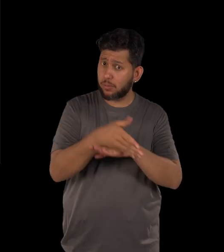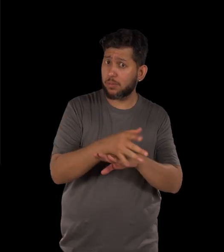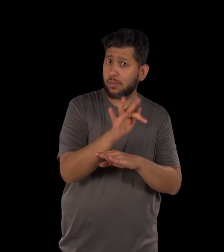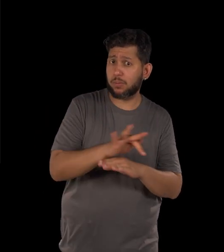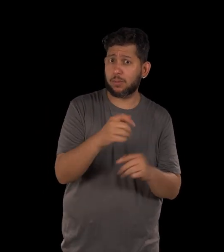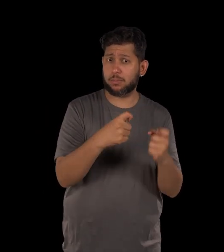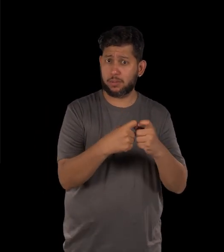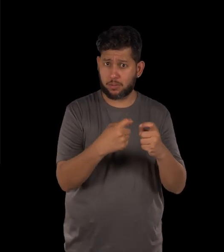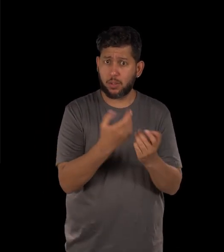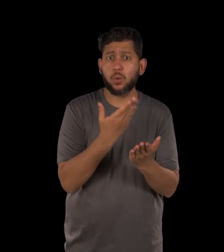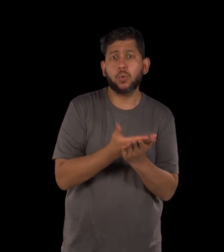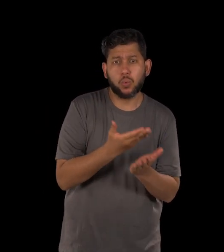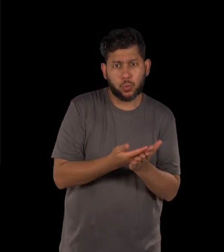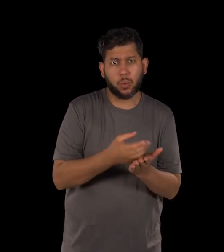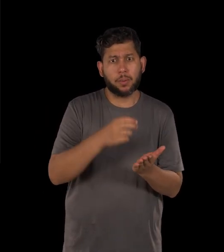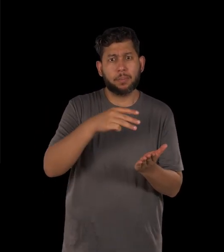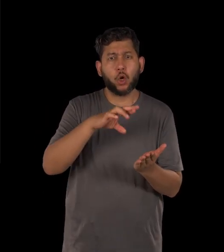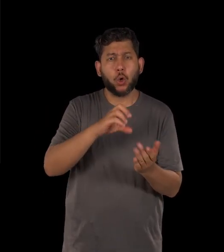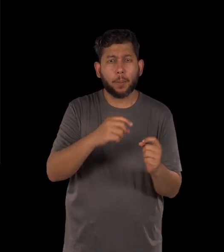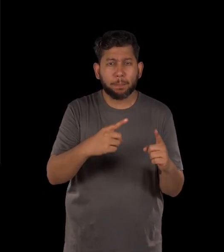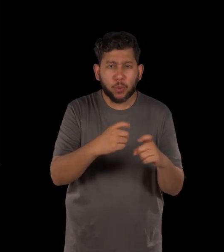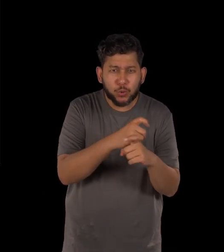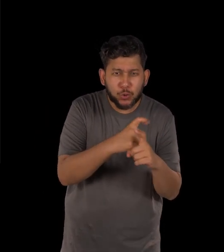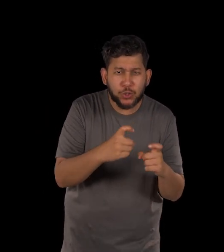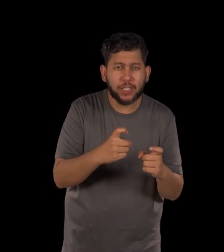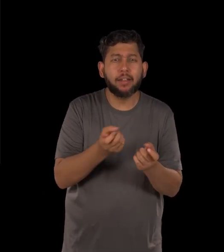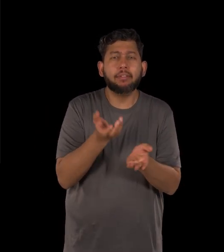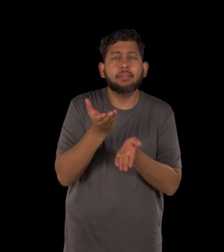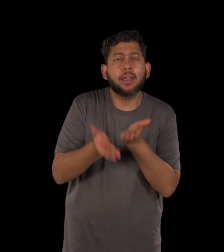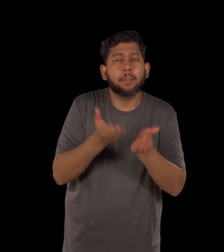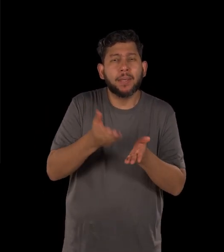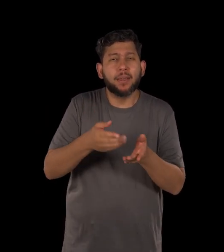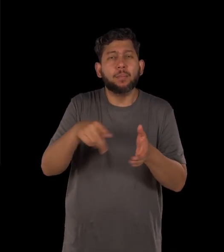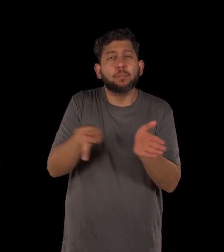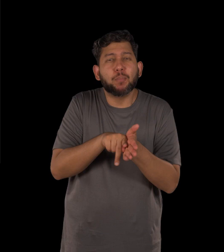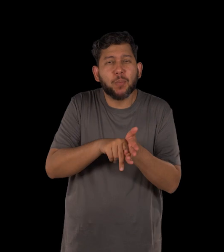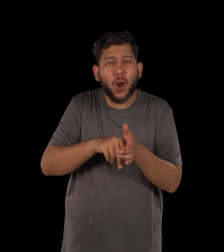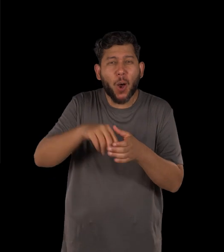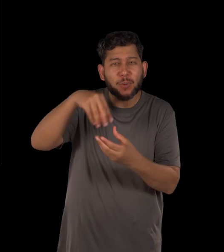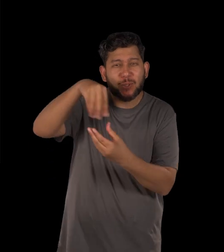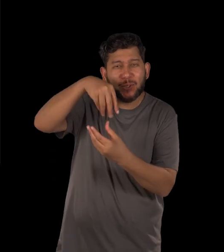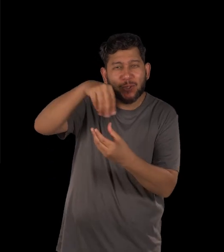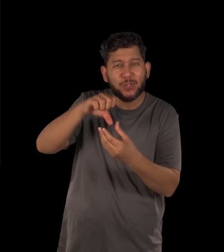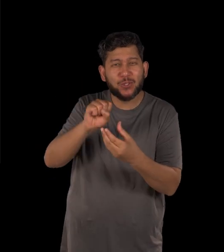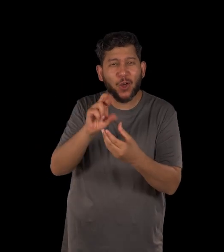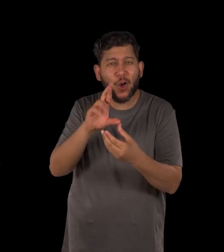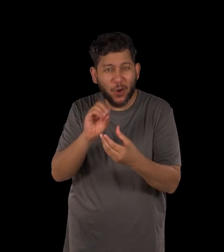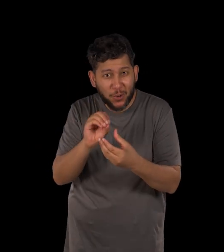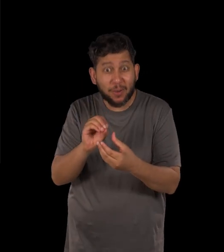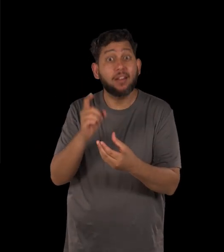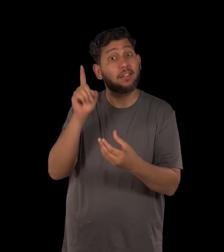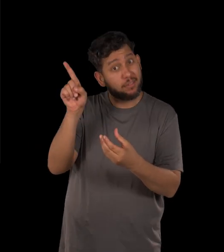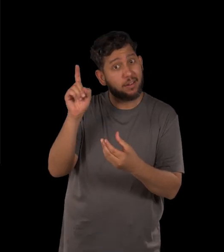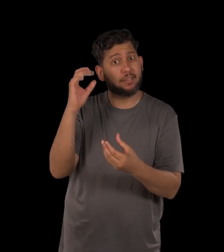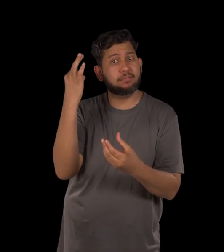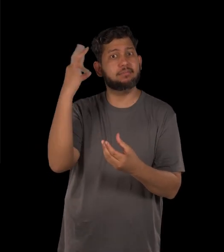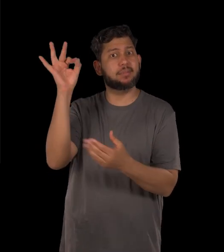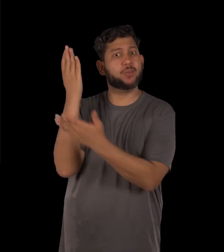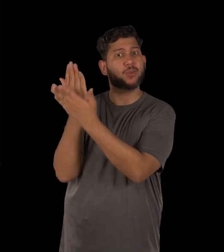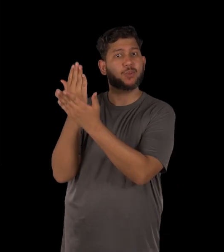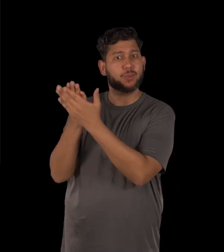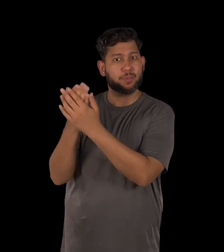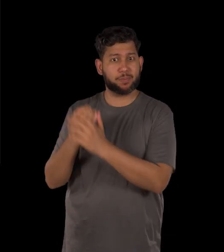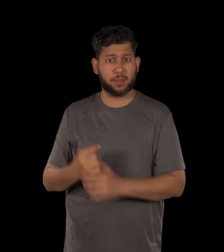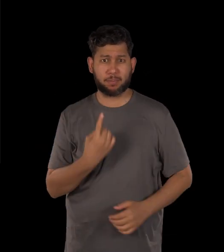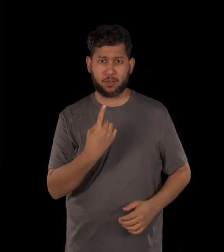Estudou microbiologia, soroterapia e imunologia no Instituto Pasteur, em Paris. Em 1904, enviou